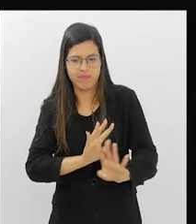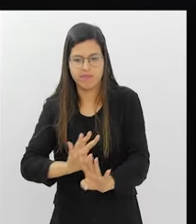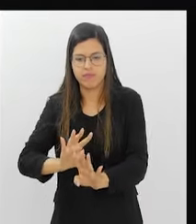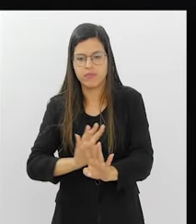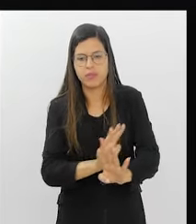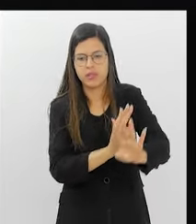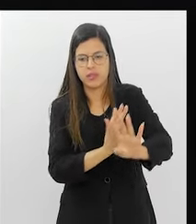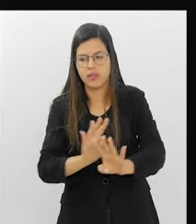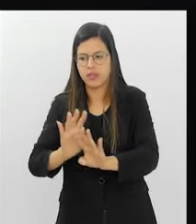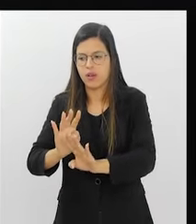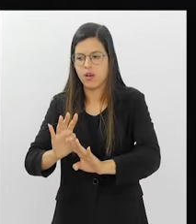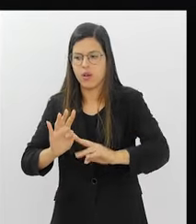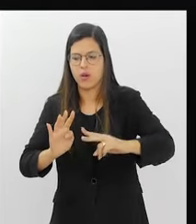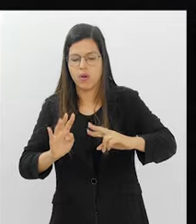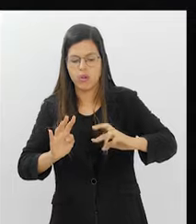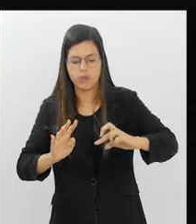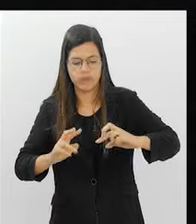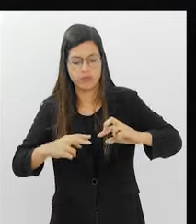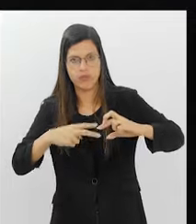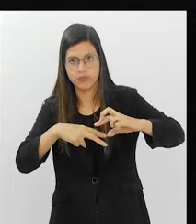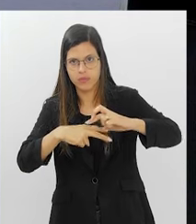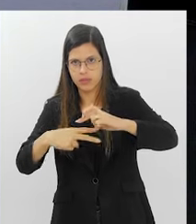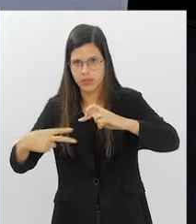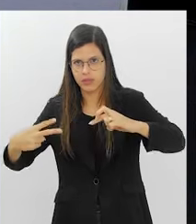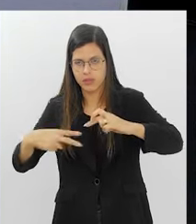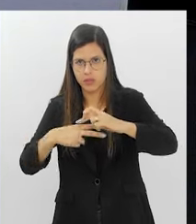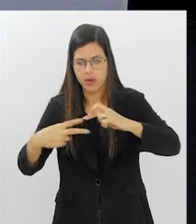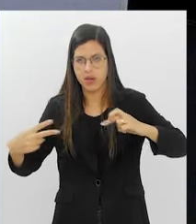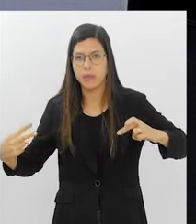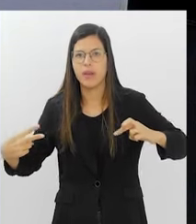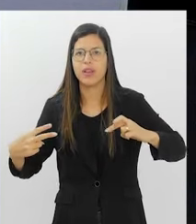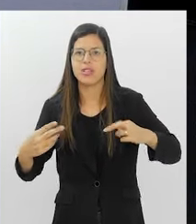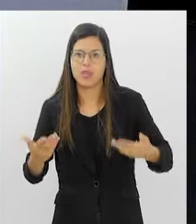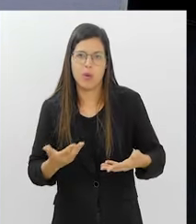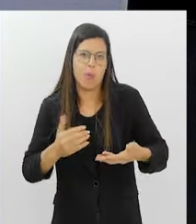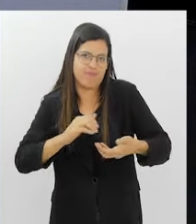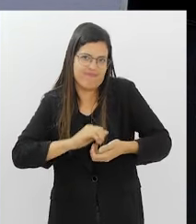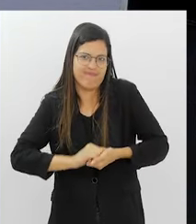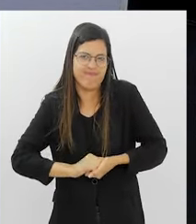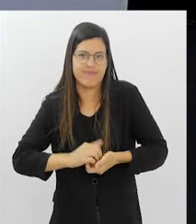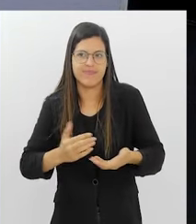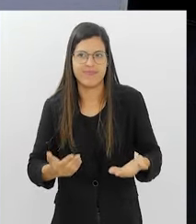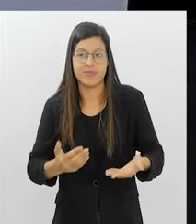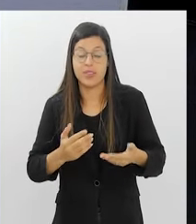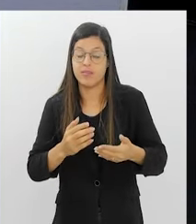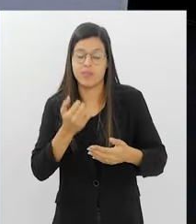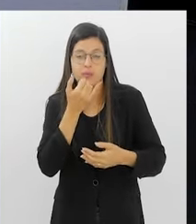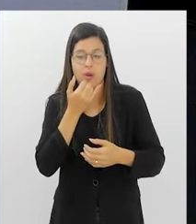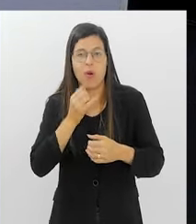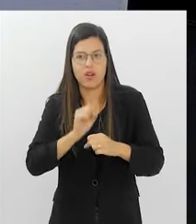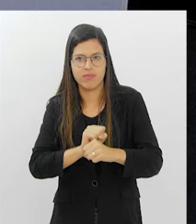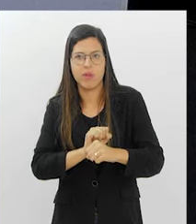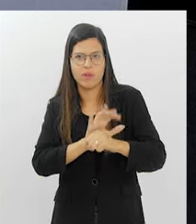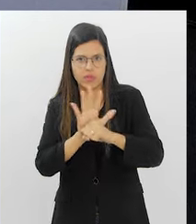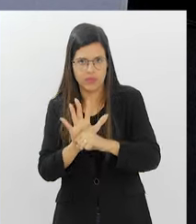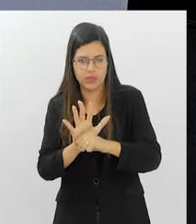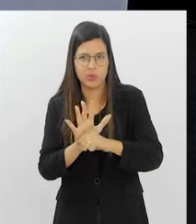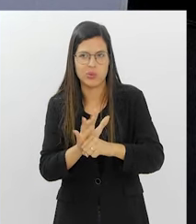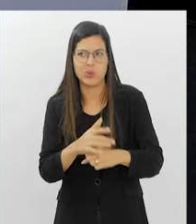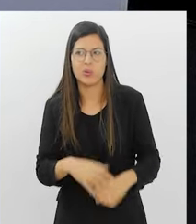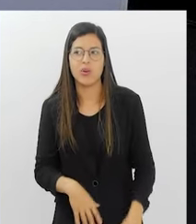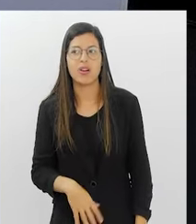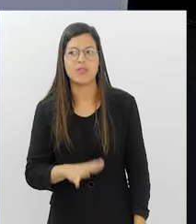São Clemente e agora estamos juntas na Uni eu fiz a São Clemente com o Caio Nunes aham ah maravilhoso Caio